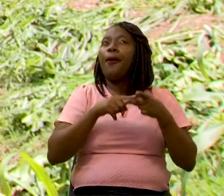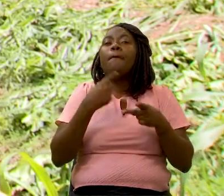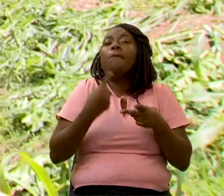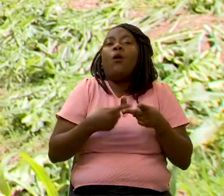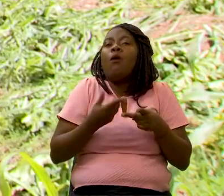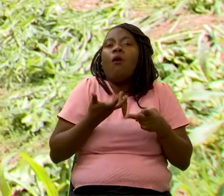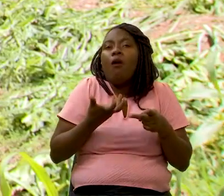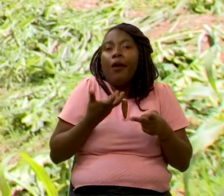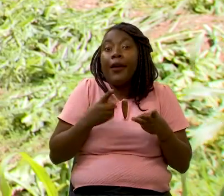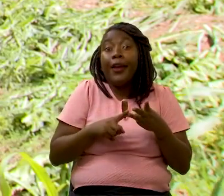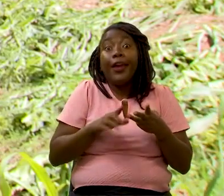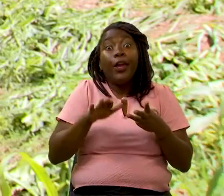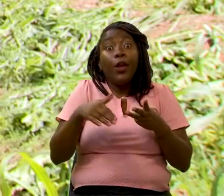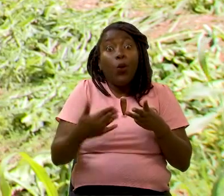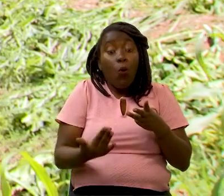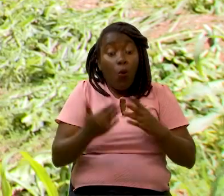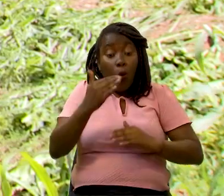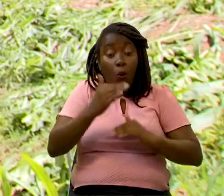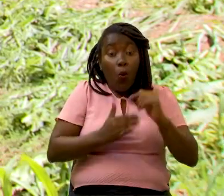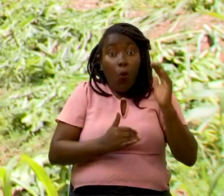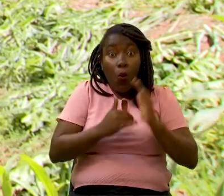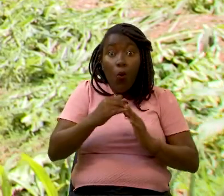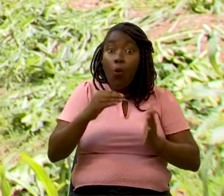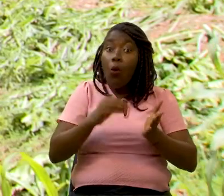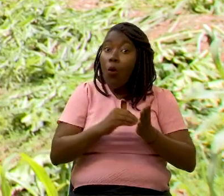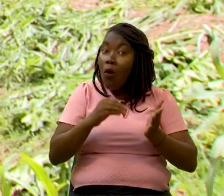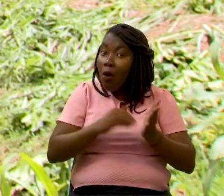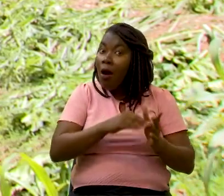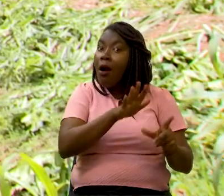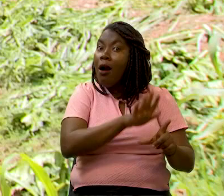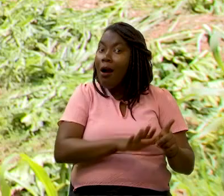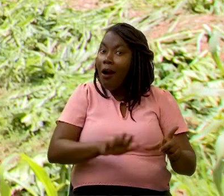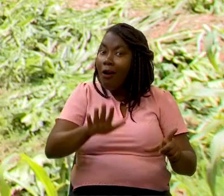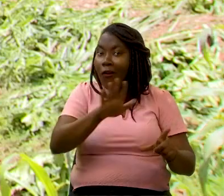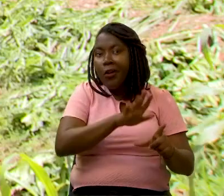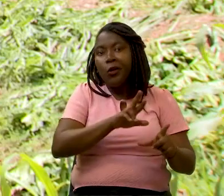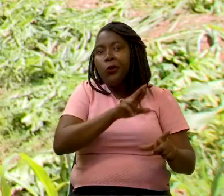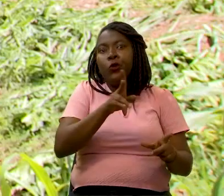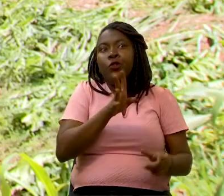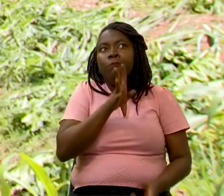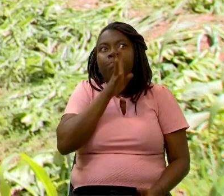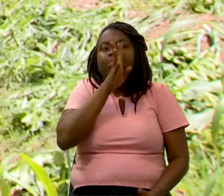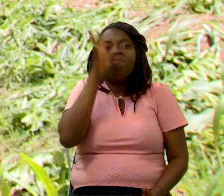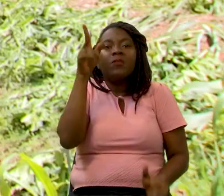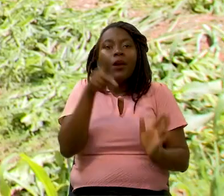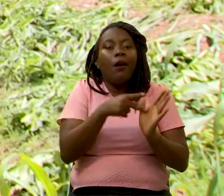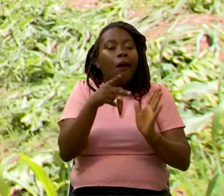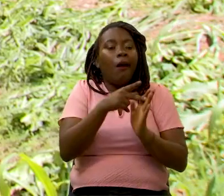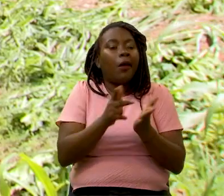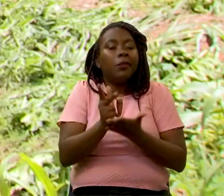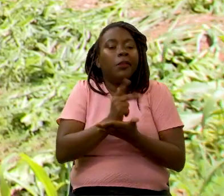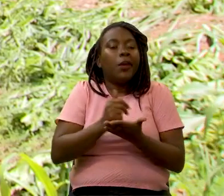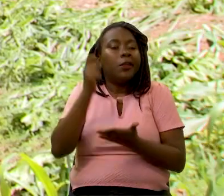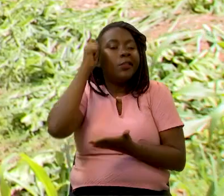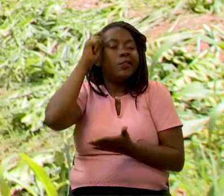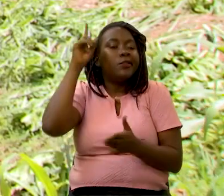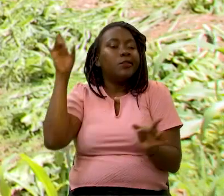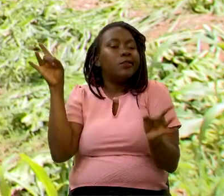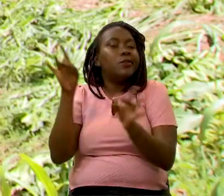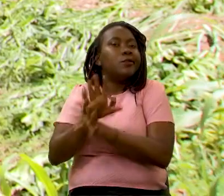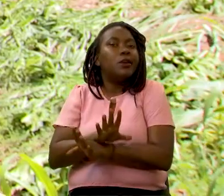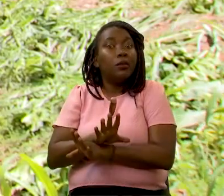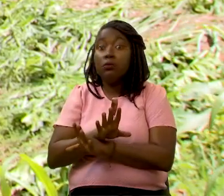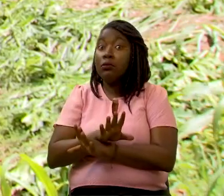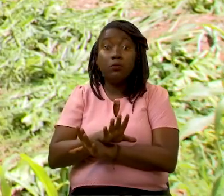queriam, por que eles queriam e também entender quais eram as qualificações que eram necessárias para o espaço, para não ser só um projeto, um desenho vindo da